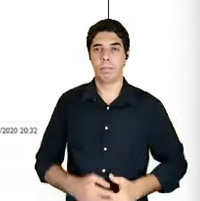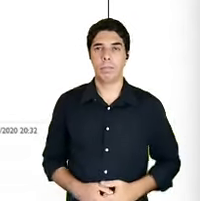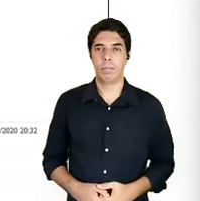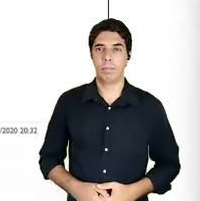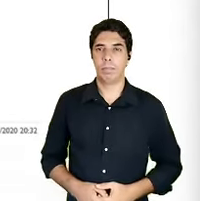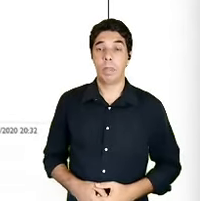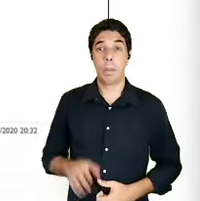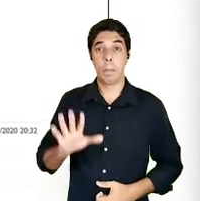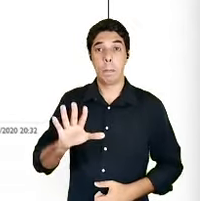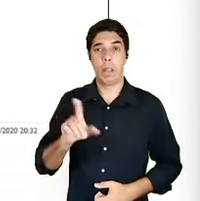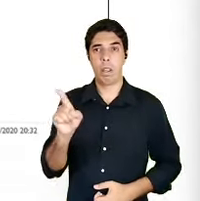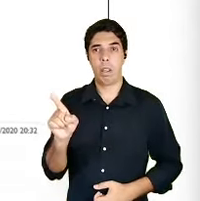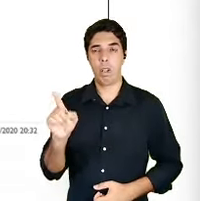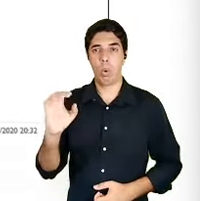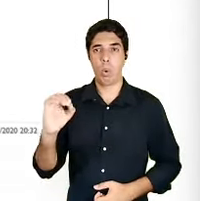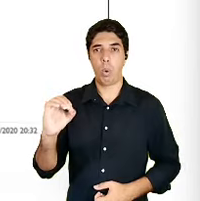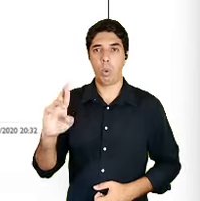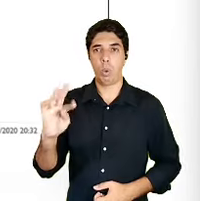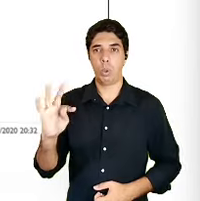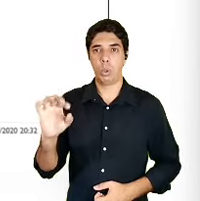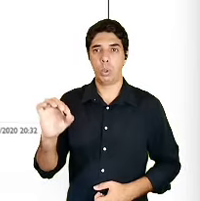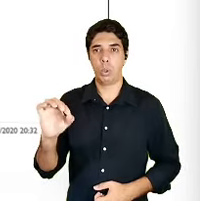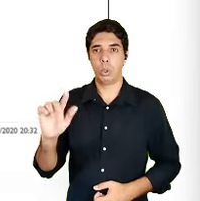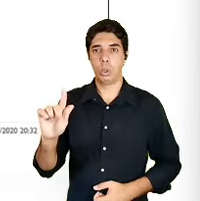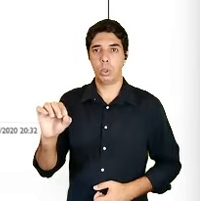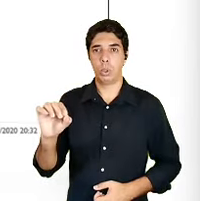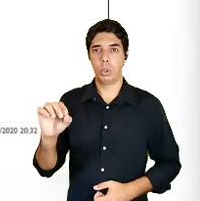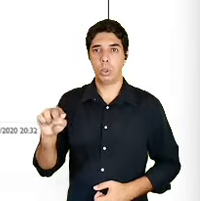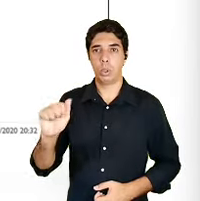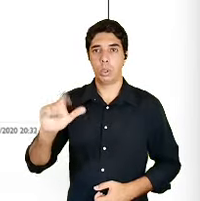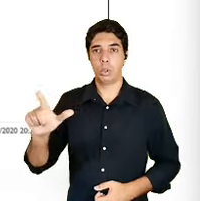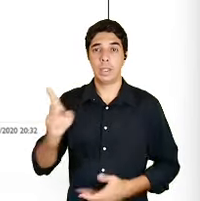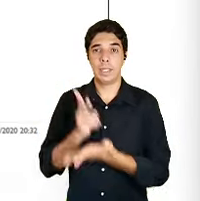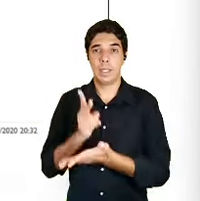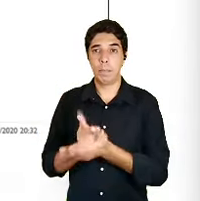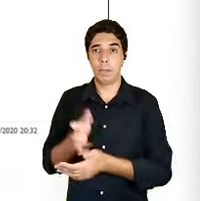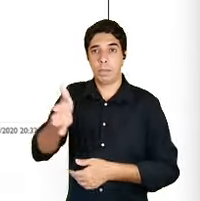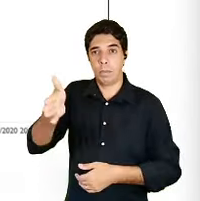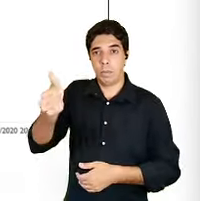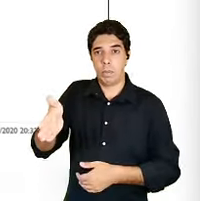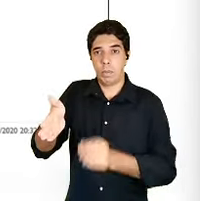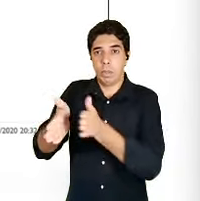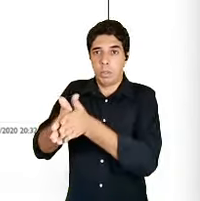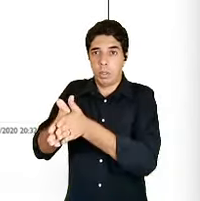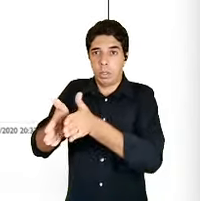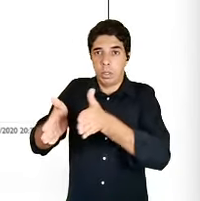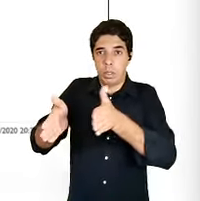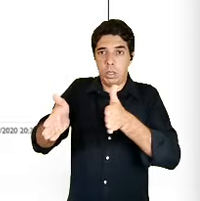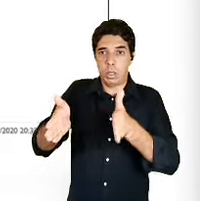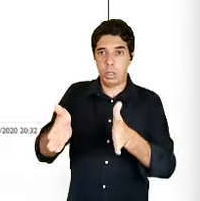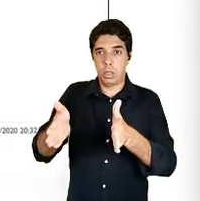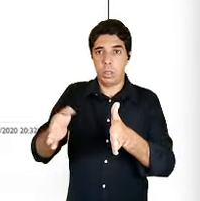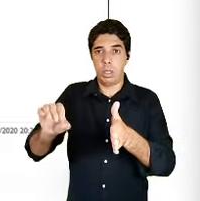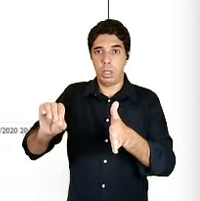Já o sistema de projeção cilíndrica ortogonal sempre vai estar localizado no mesmo local, porque os raios